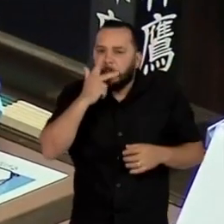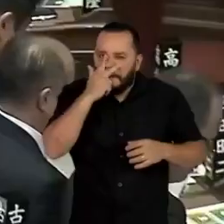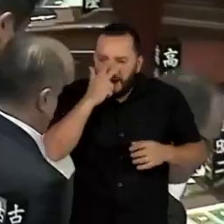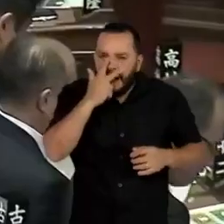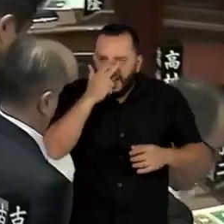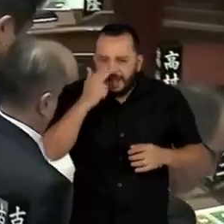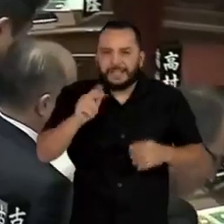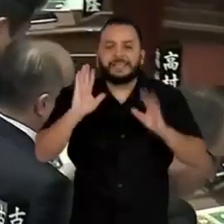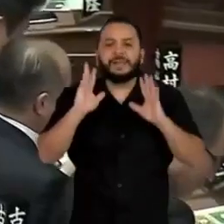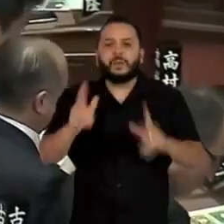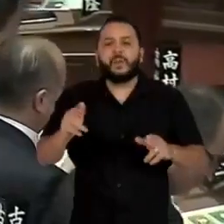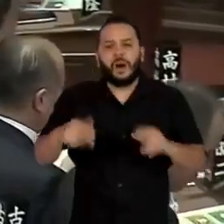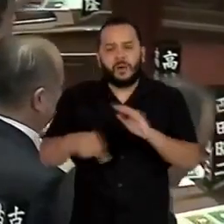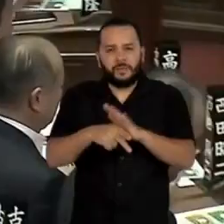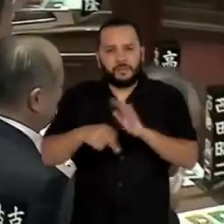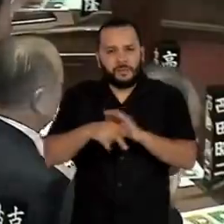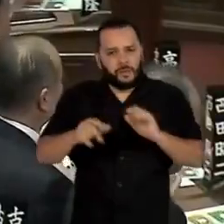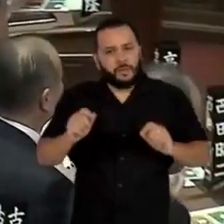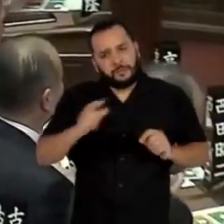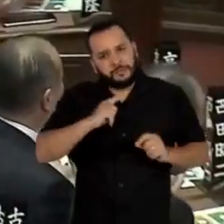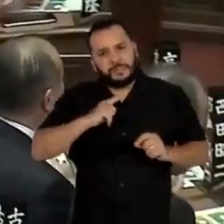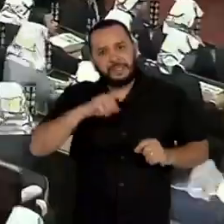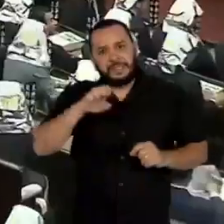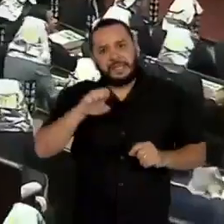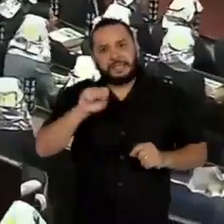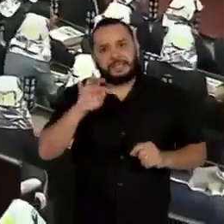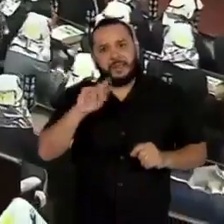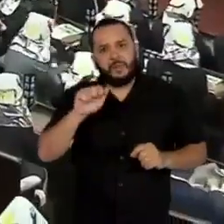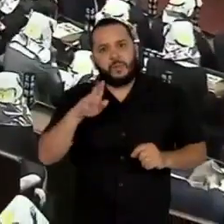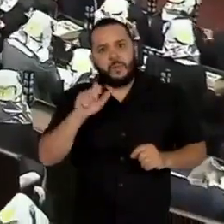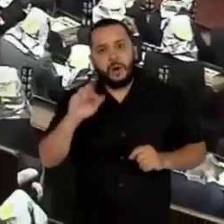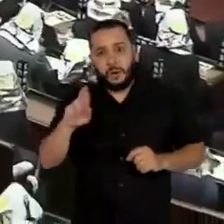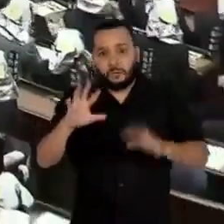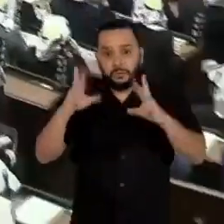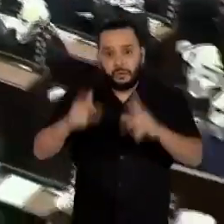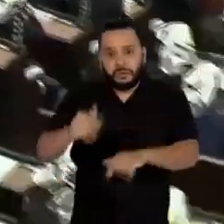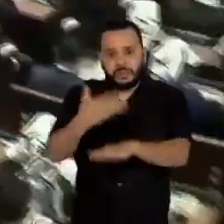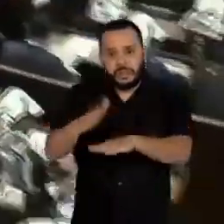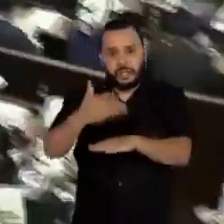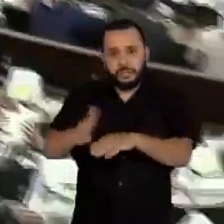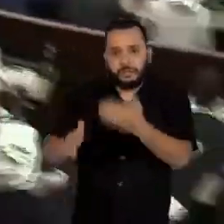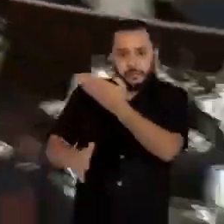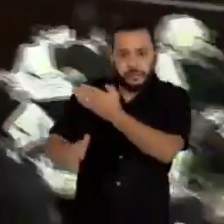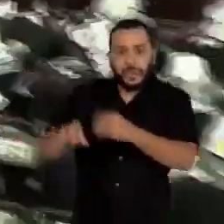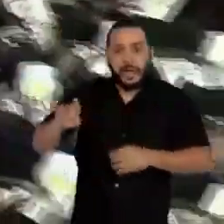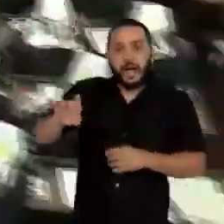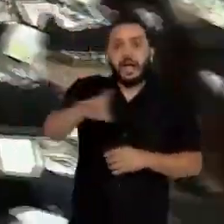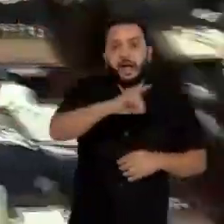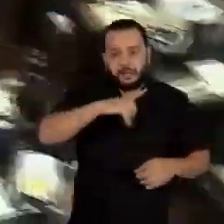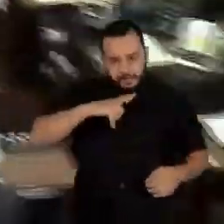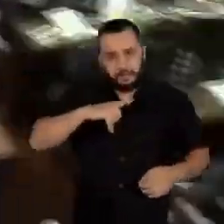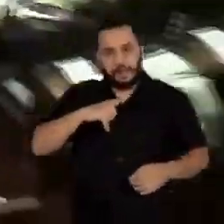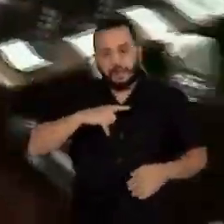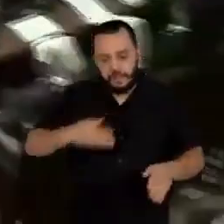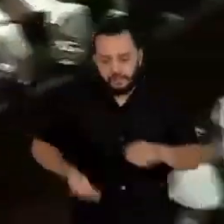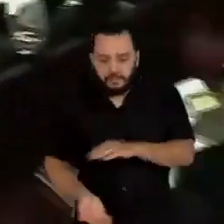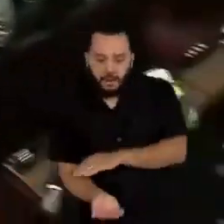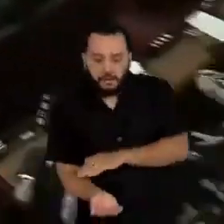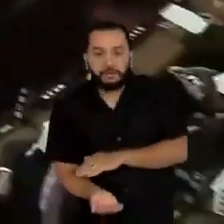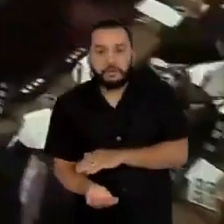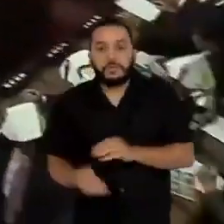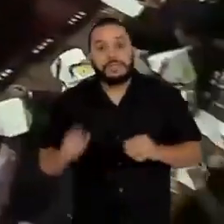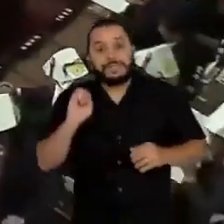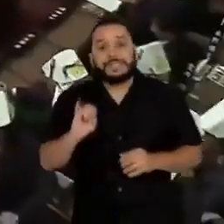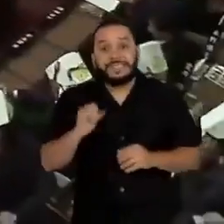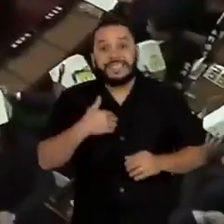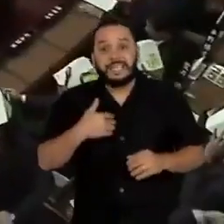Wars. Todos os políticos participaram do exercício e cada membro do parlamento terá um desses capacetes embaixo da sua cadeira para